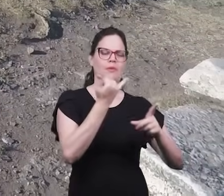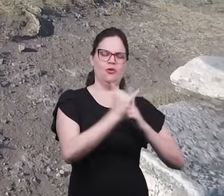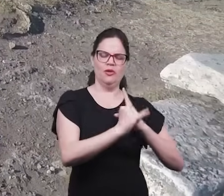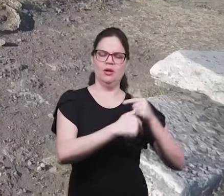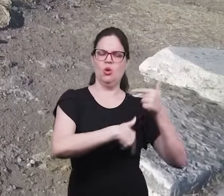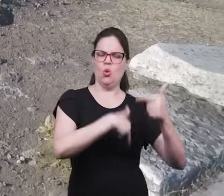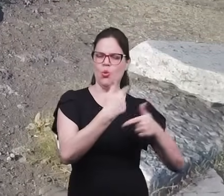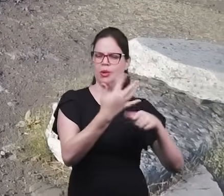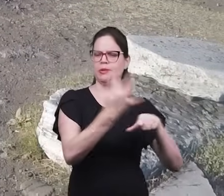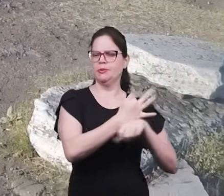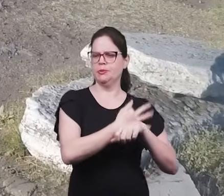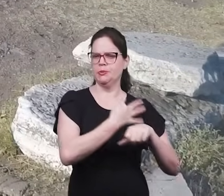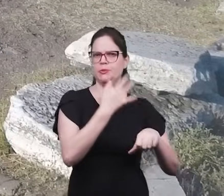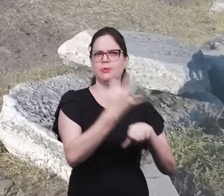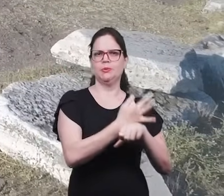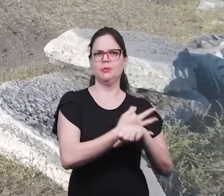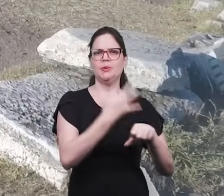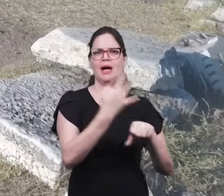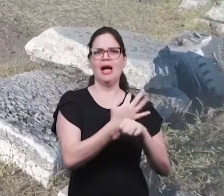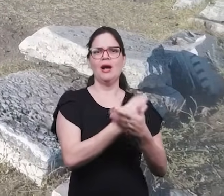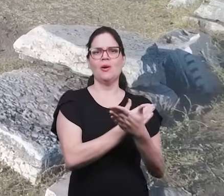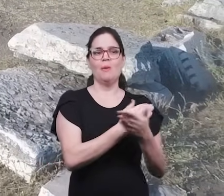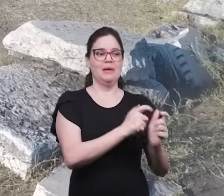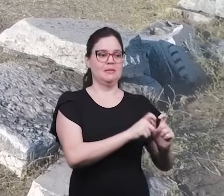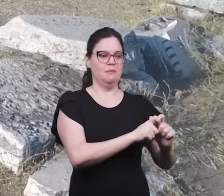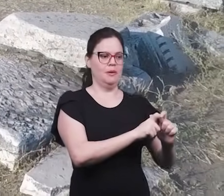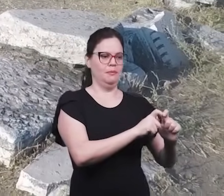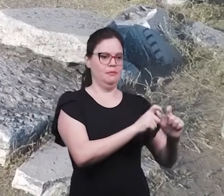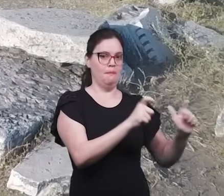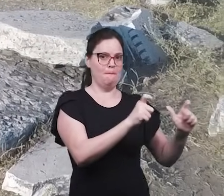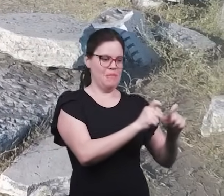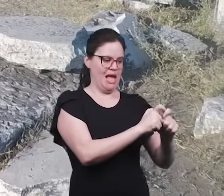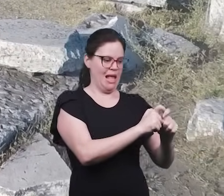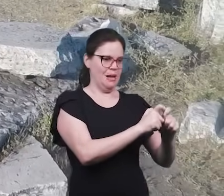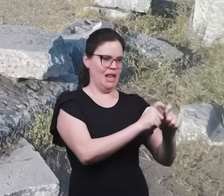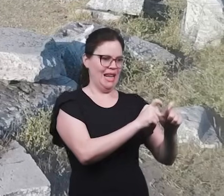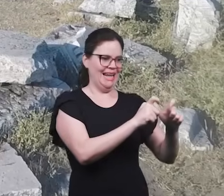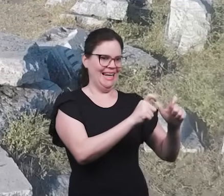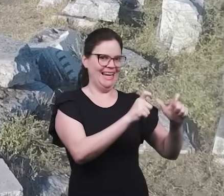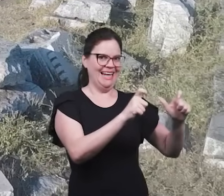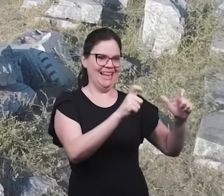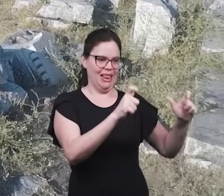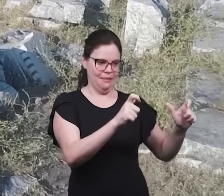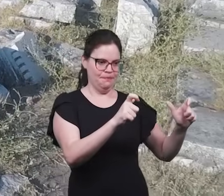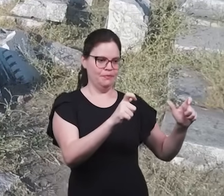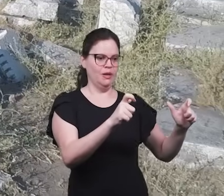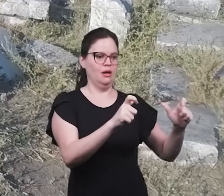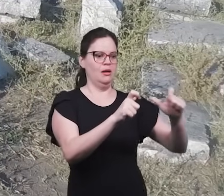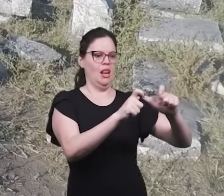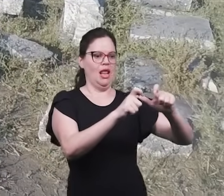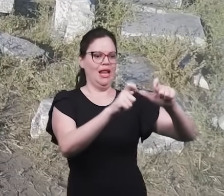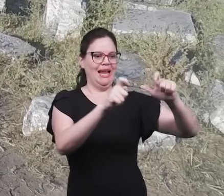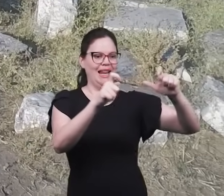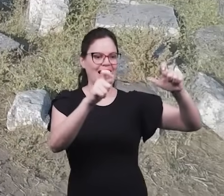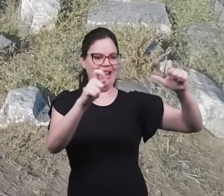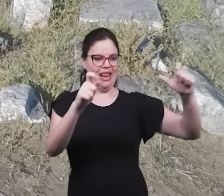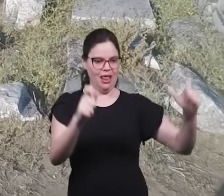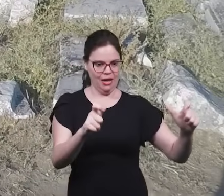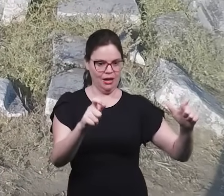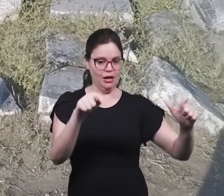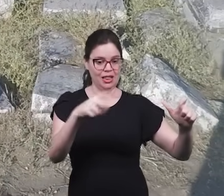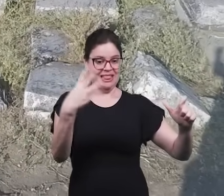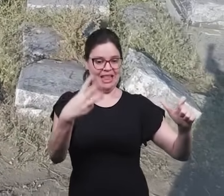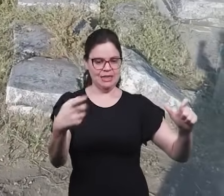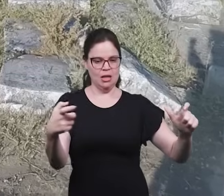primeiras igrejas, elas lutam dentro de um aspecto profético, e aos poucos ela vai perdendo a